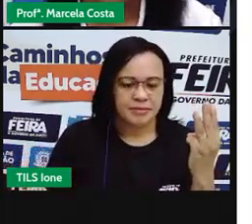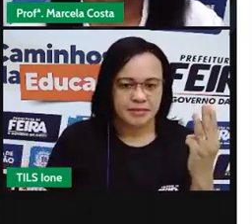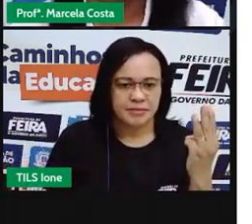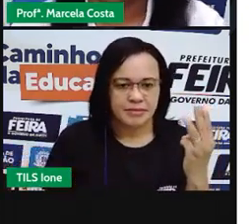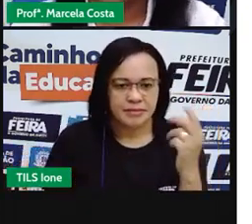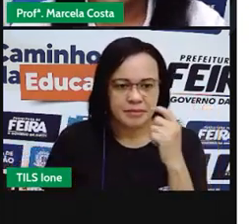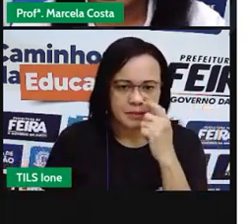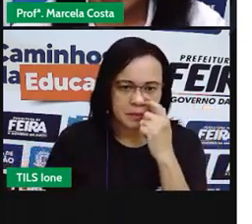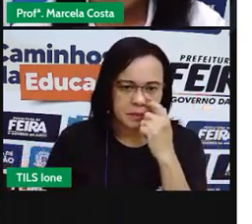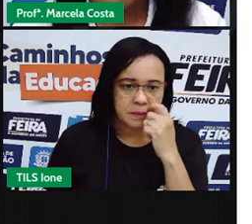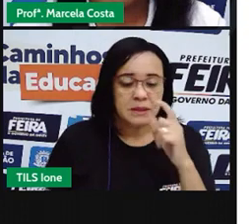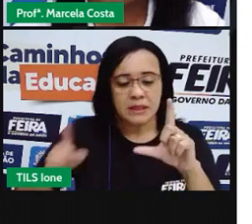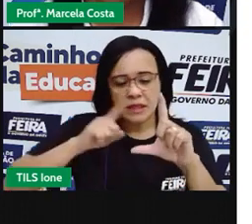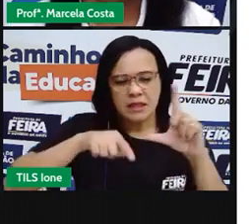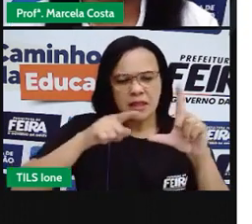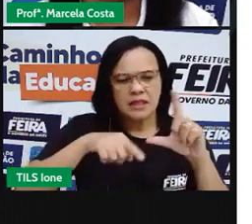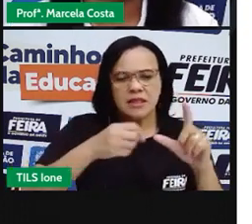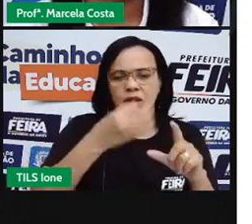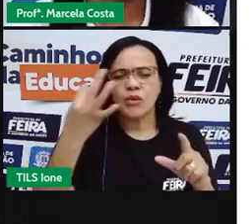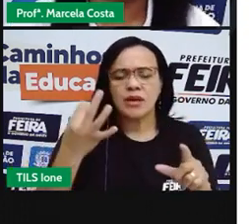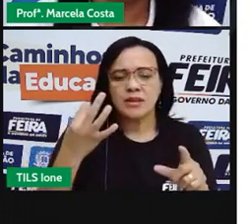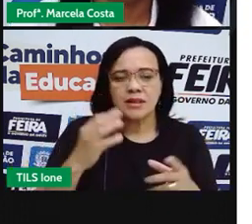Conta comigo quantas letras